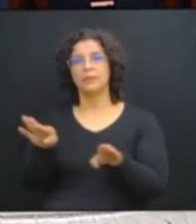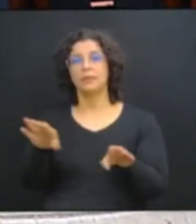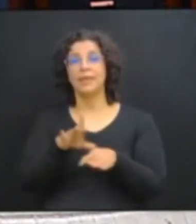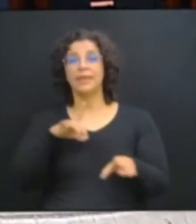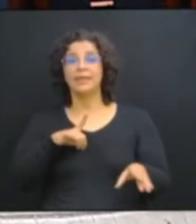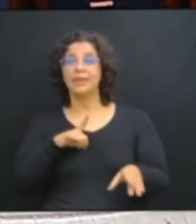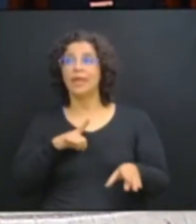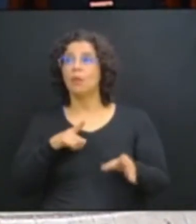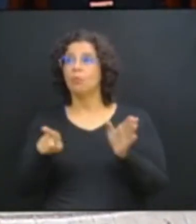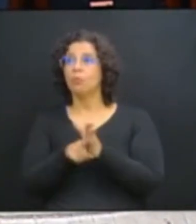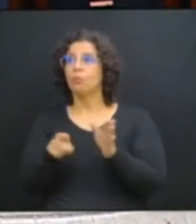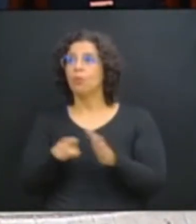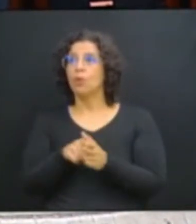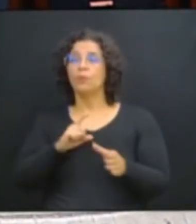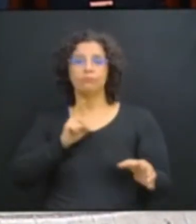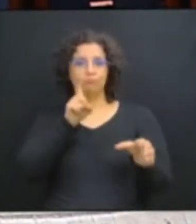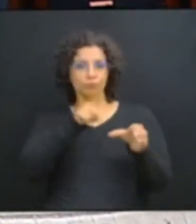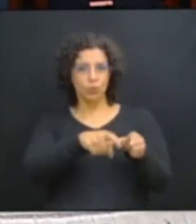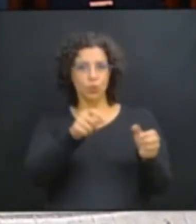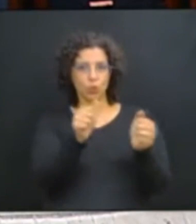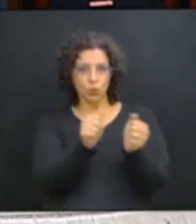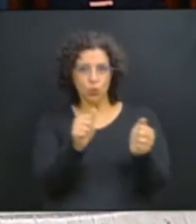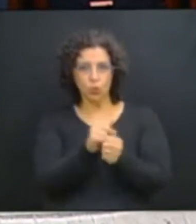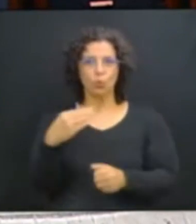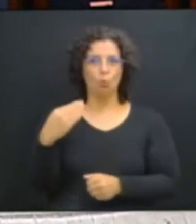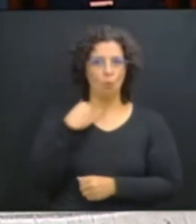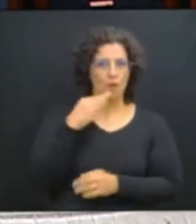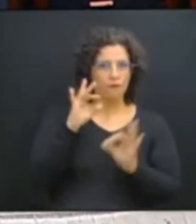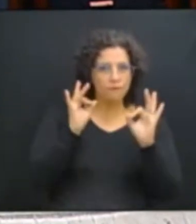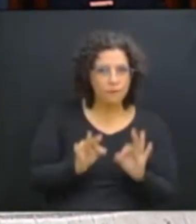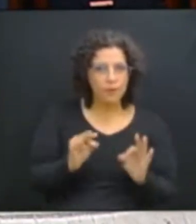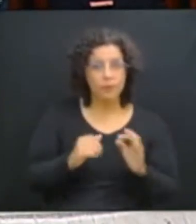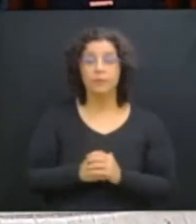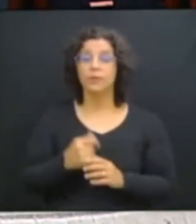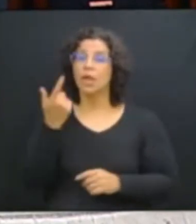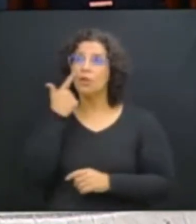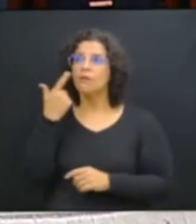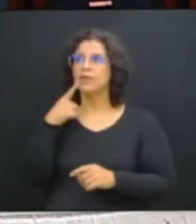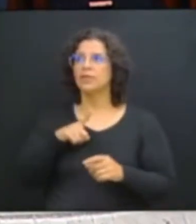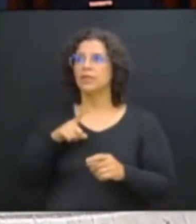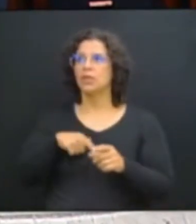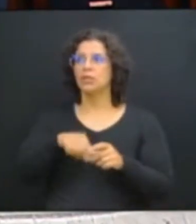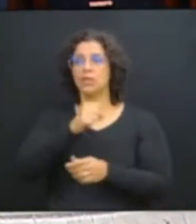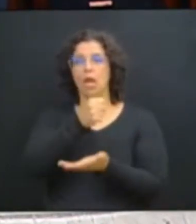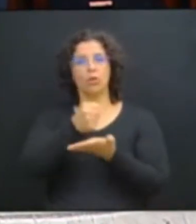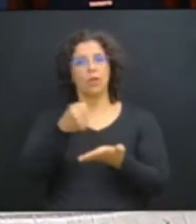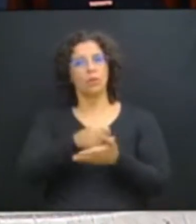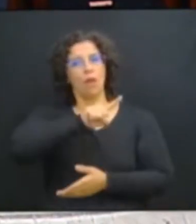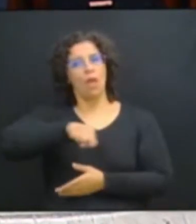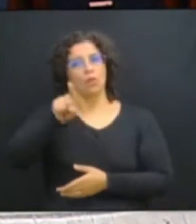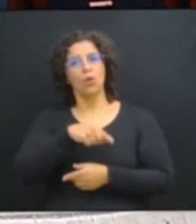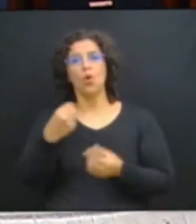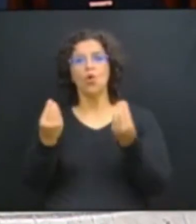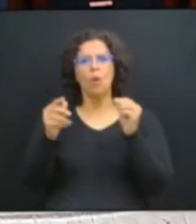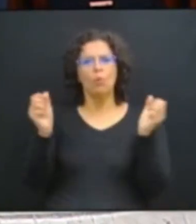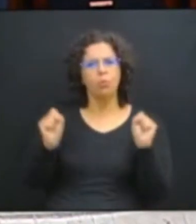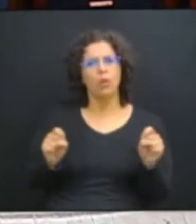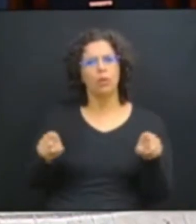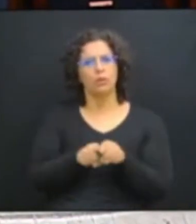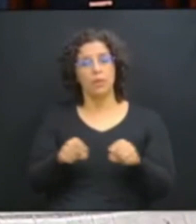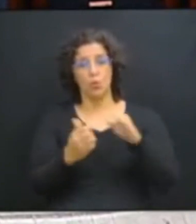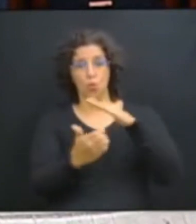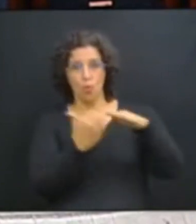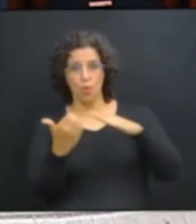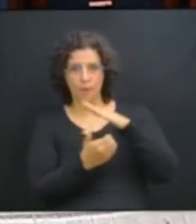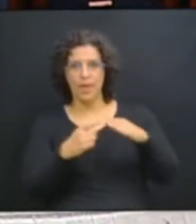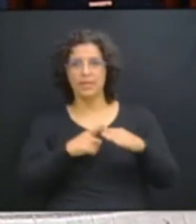banco. Vamos descobrir se é verdade, porque se for verdade tem que anular a contratação, porque onde já se viu uma empresa